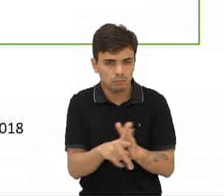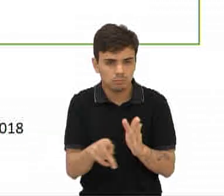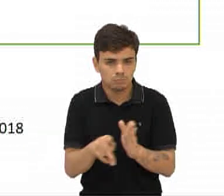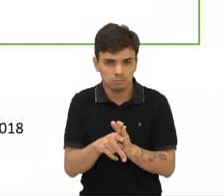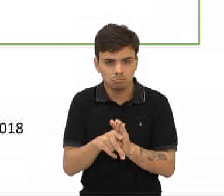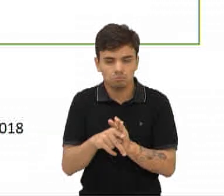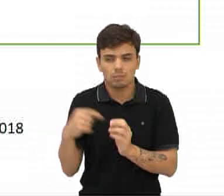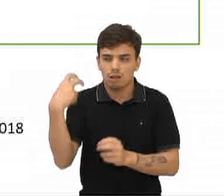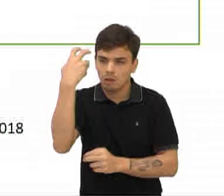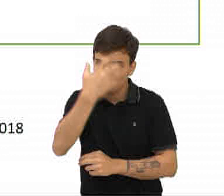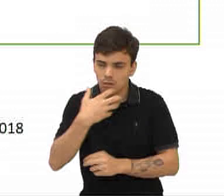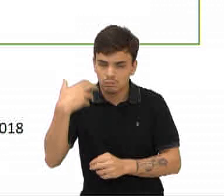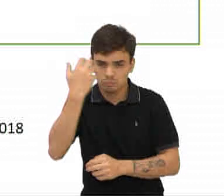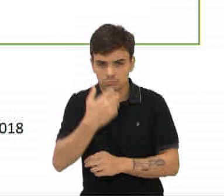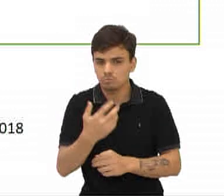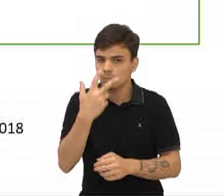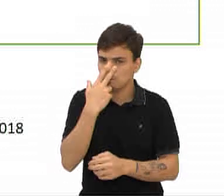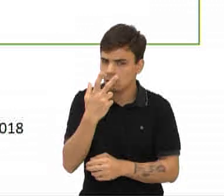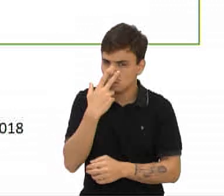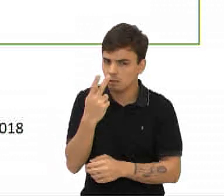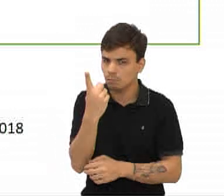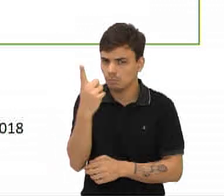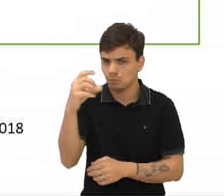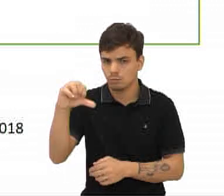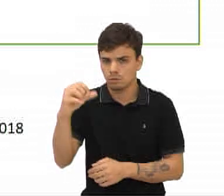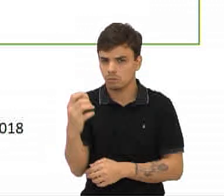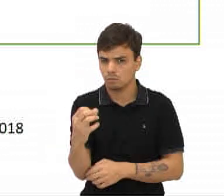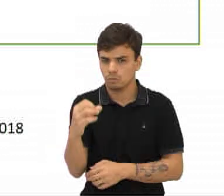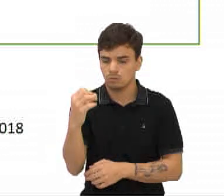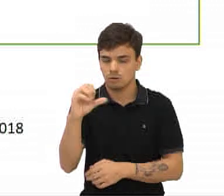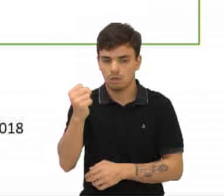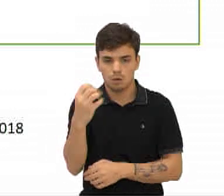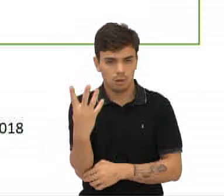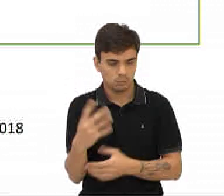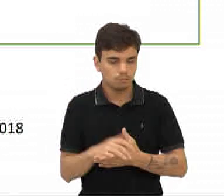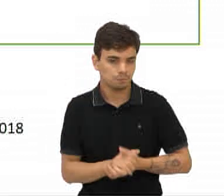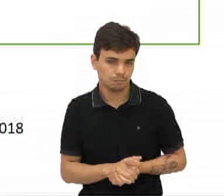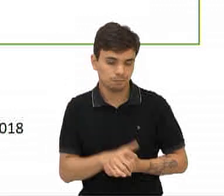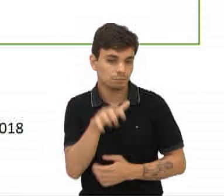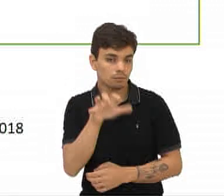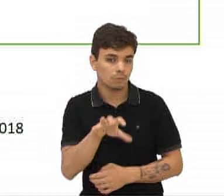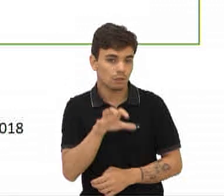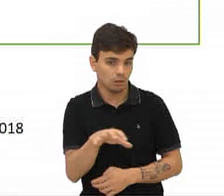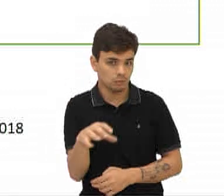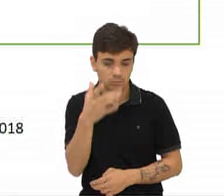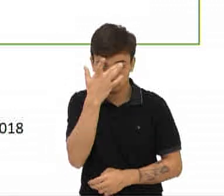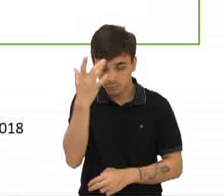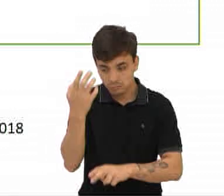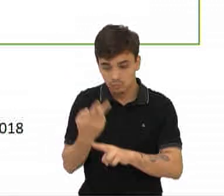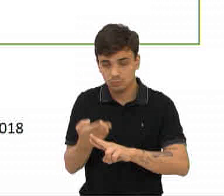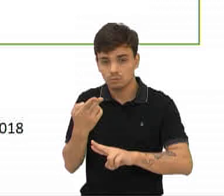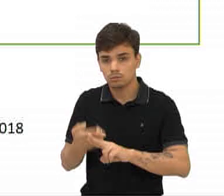alienação semelhantes vistas em 1984. Assim, os usuários são